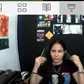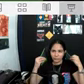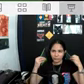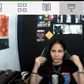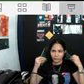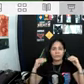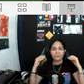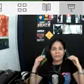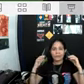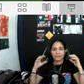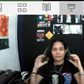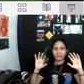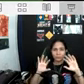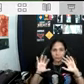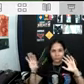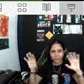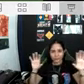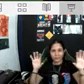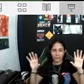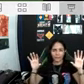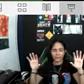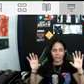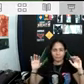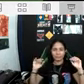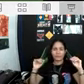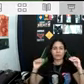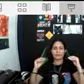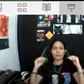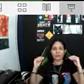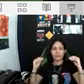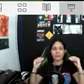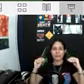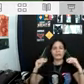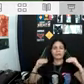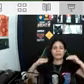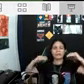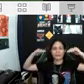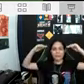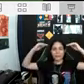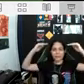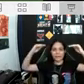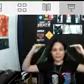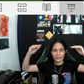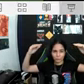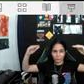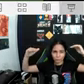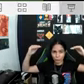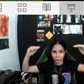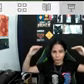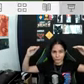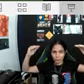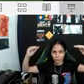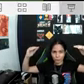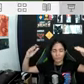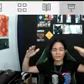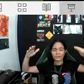mais. Então, nestes grupos de 50, eu separaria... excelentes alunos